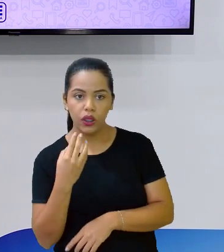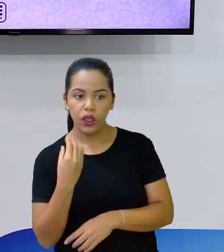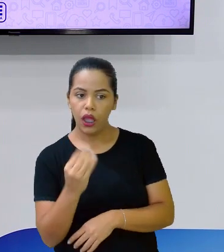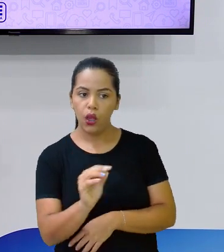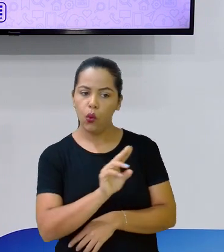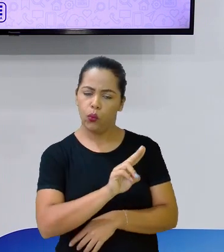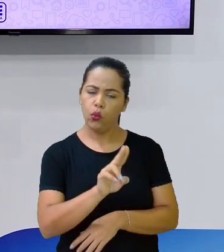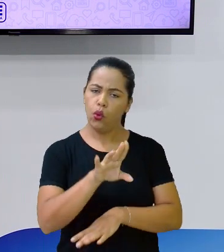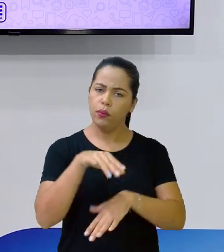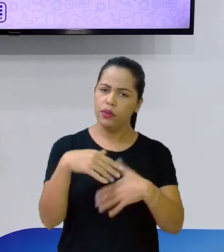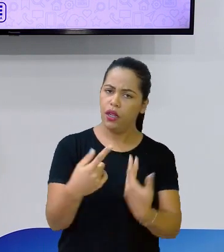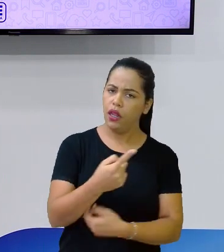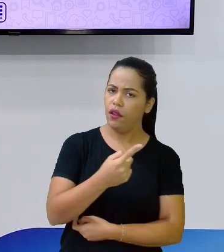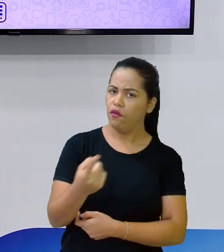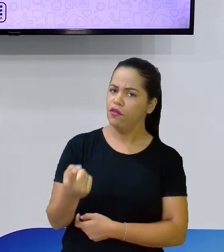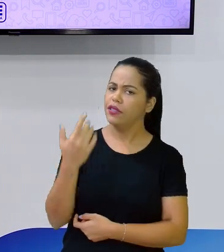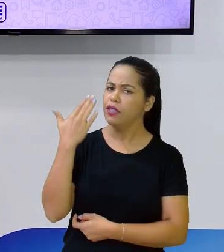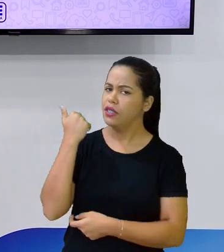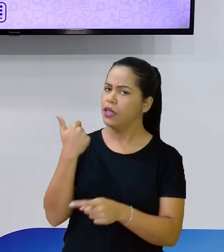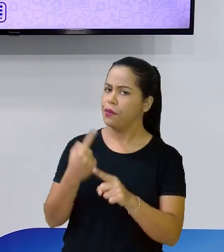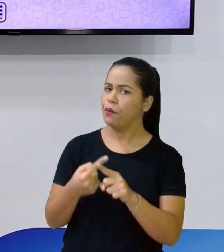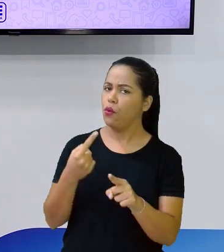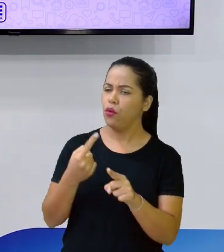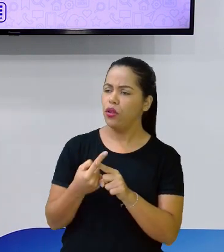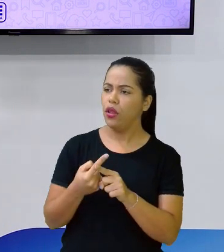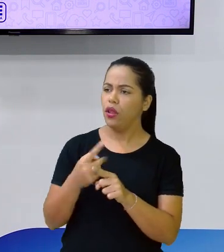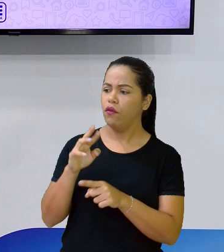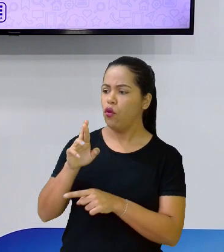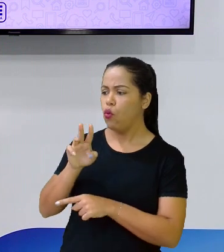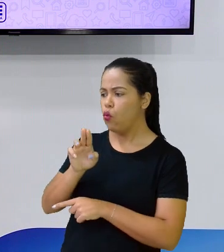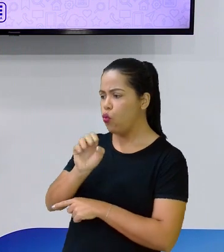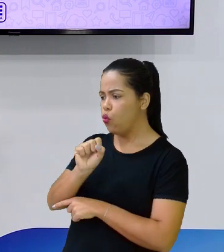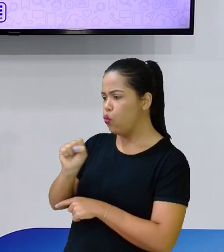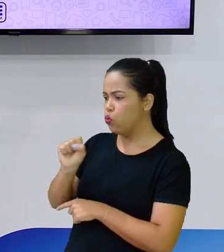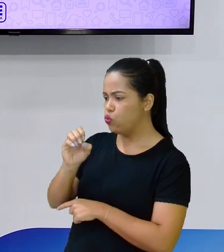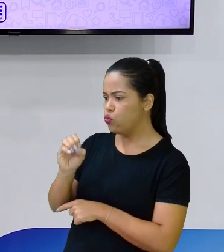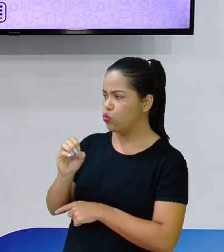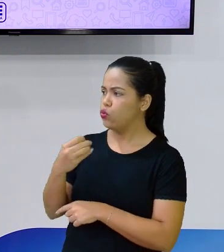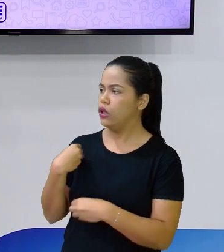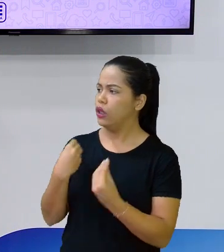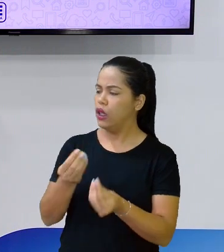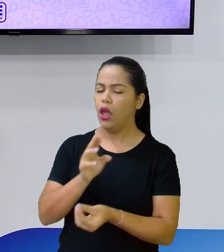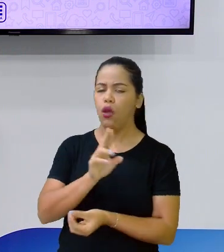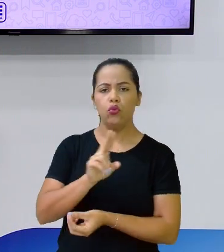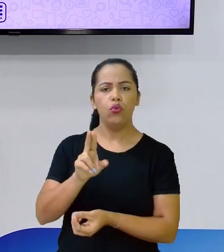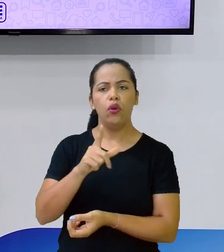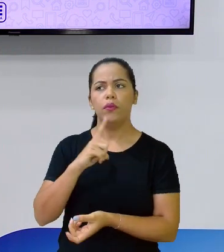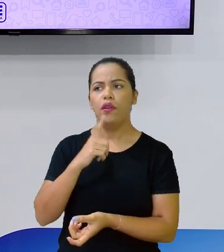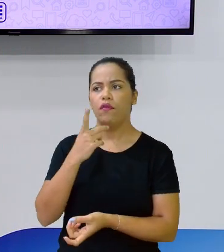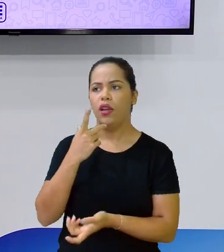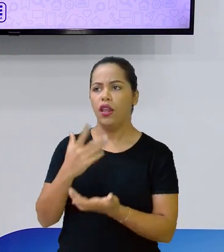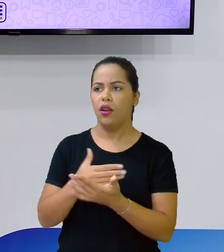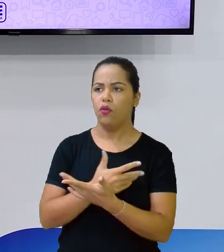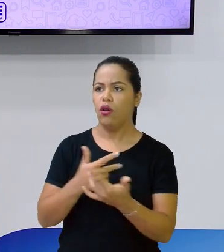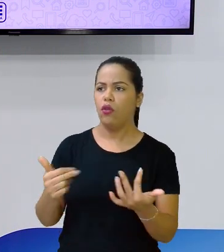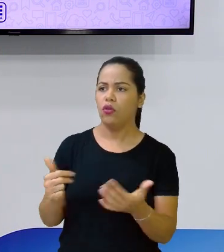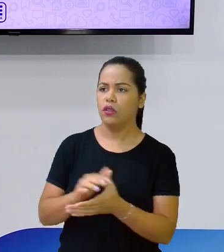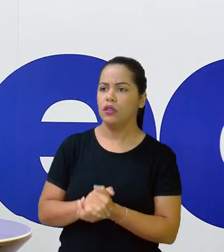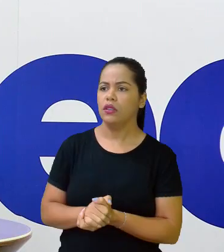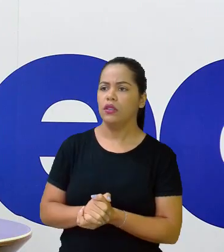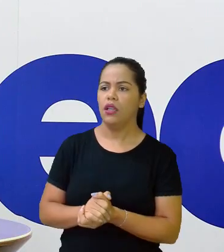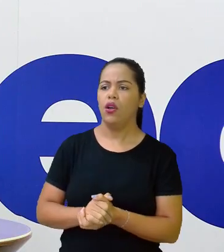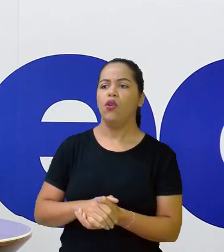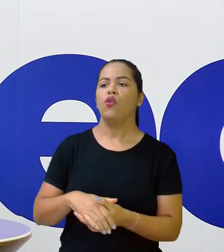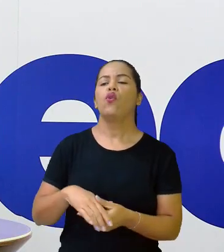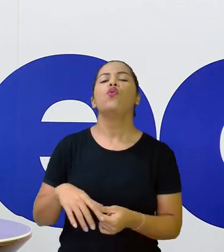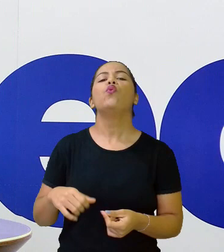baleia? Será que vocês têm alguma ideia? Diz aí para a professora Eli. Eles falaram alguma coisa do meu animal fofinho de hoje, professora Eli? O